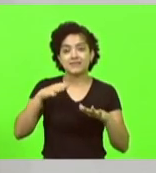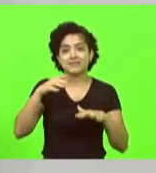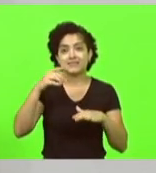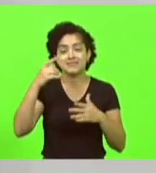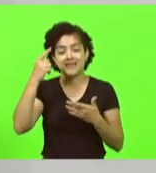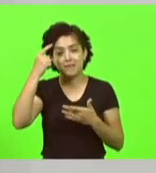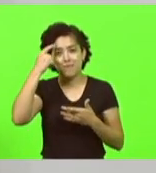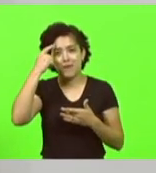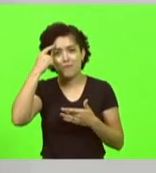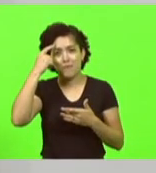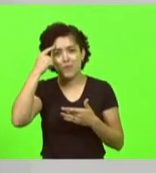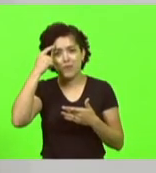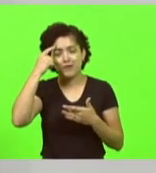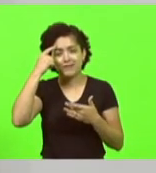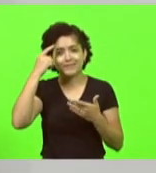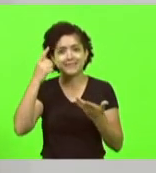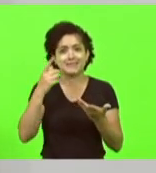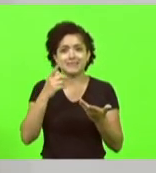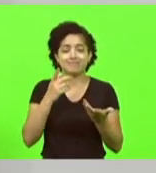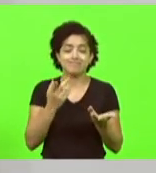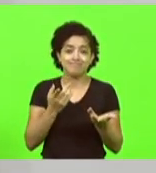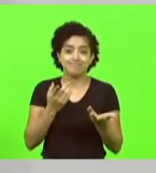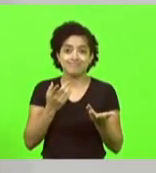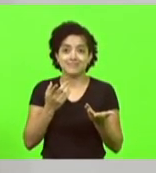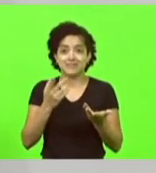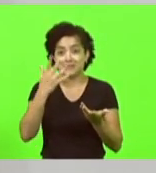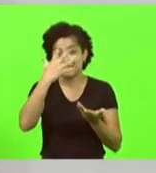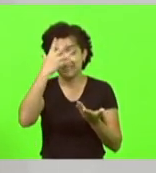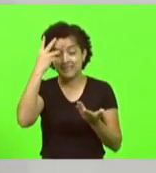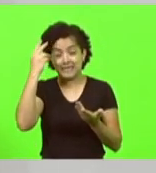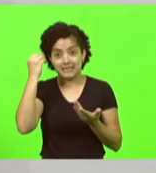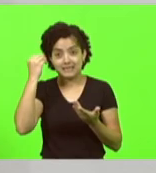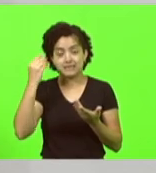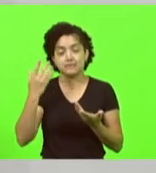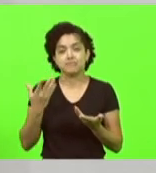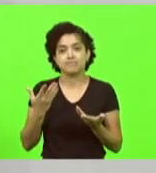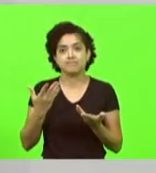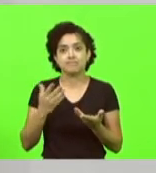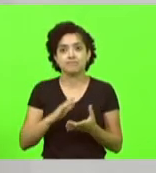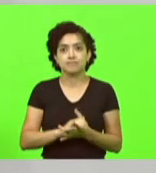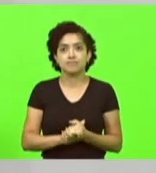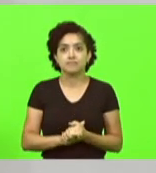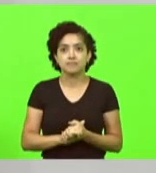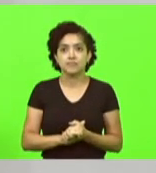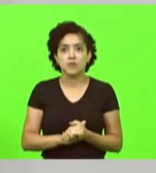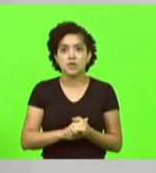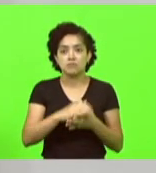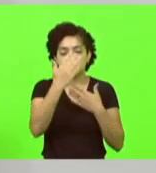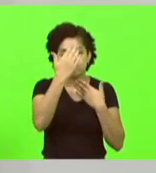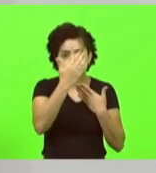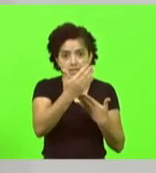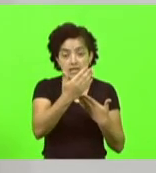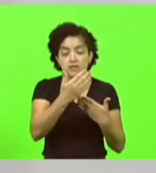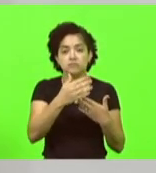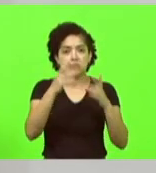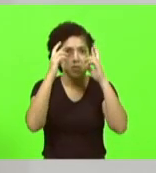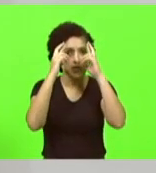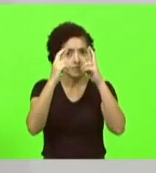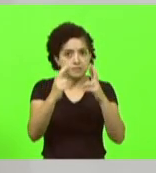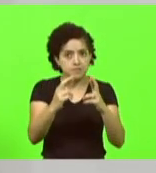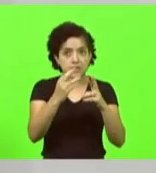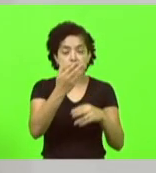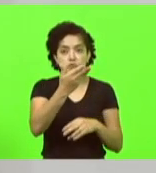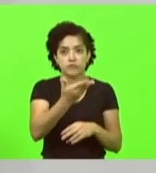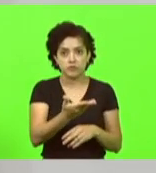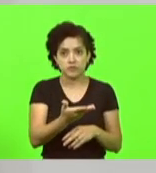e deputado Milton Obos, muito obrigado. Eu tenho um respeito muito grande por Vossa Excelência. O senhor nos